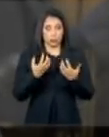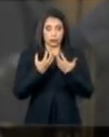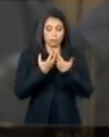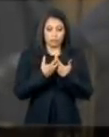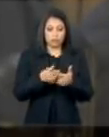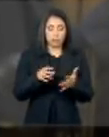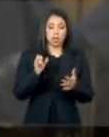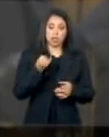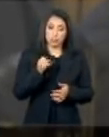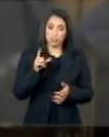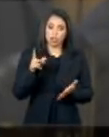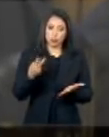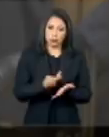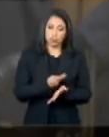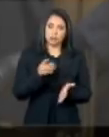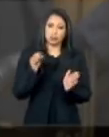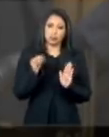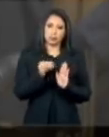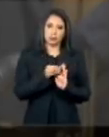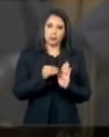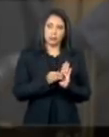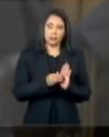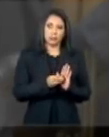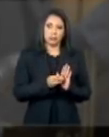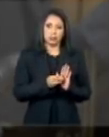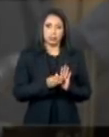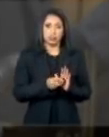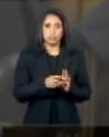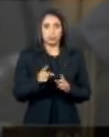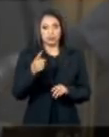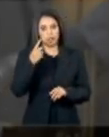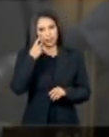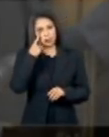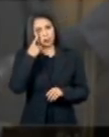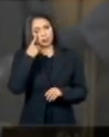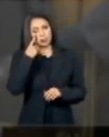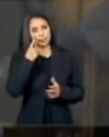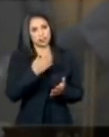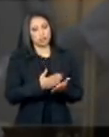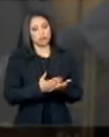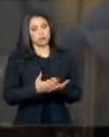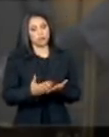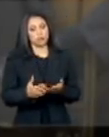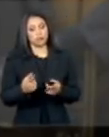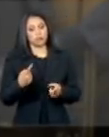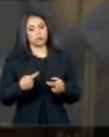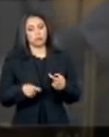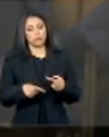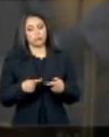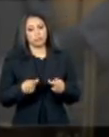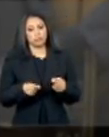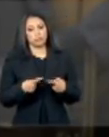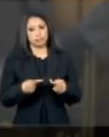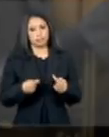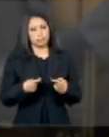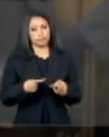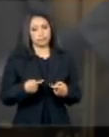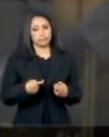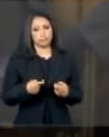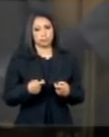ato e parece que no início inclusive dos debates e o parecer da procuradoria geral da república